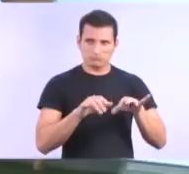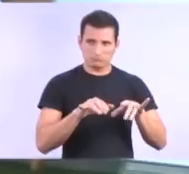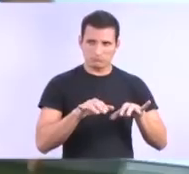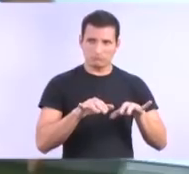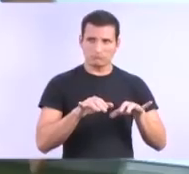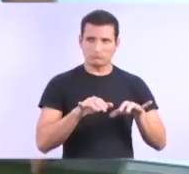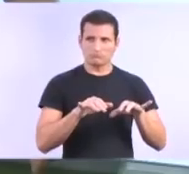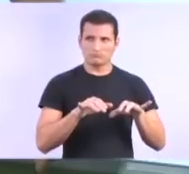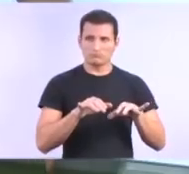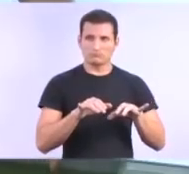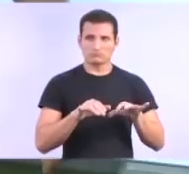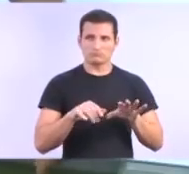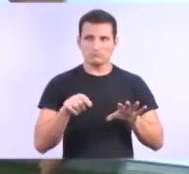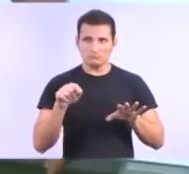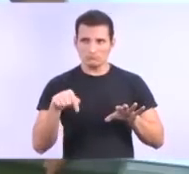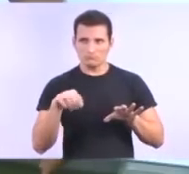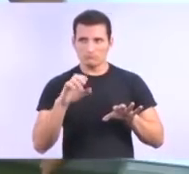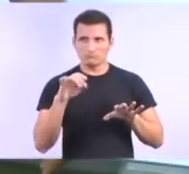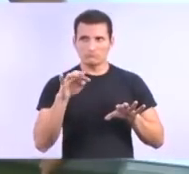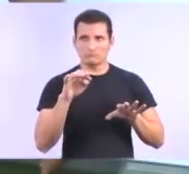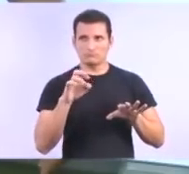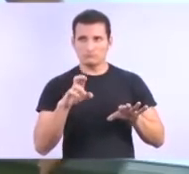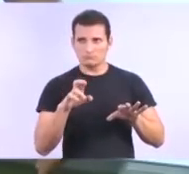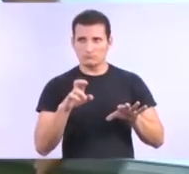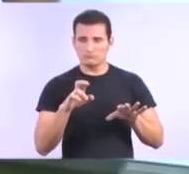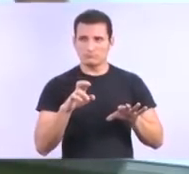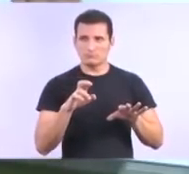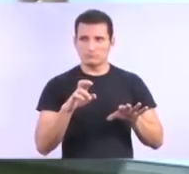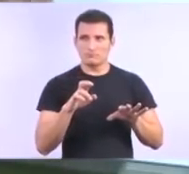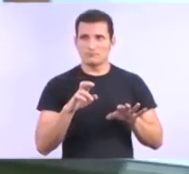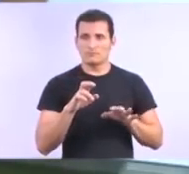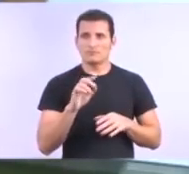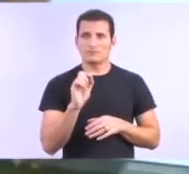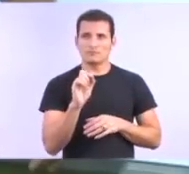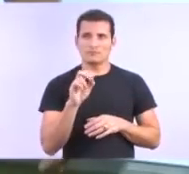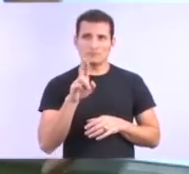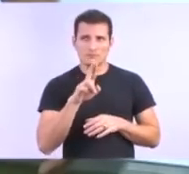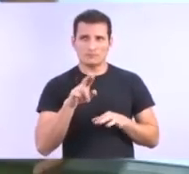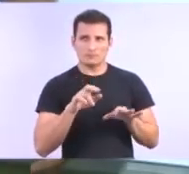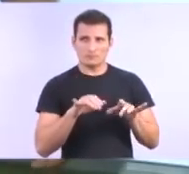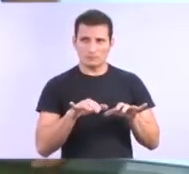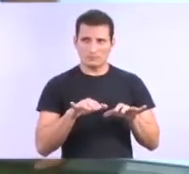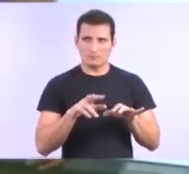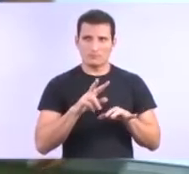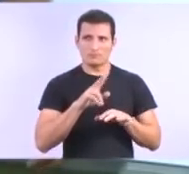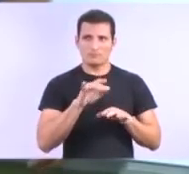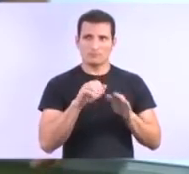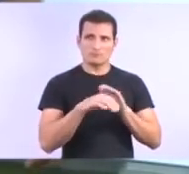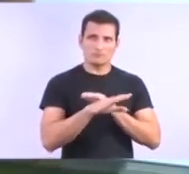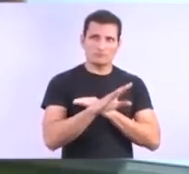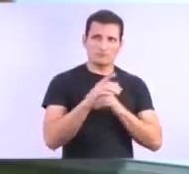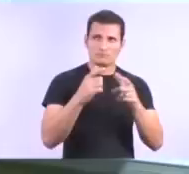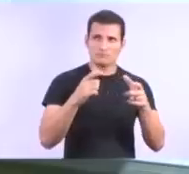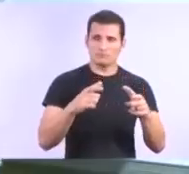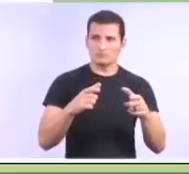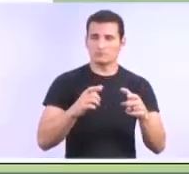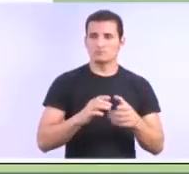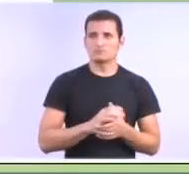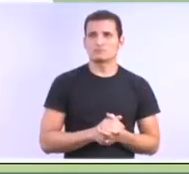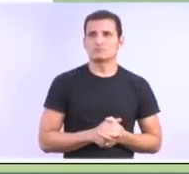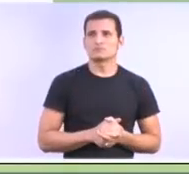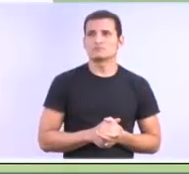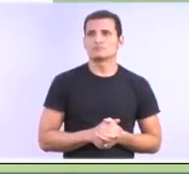receber o Enter, vai buscar aquela string, o que o usuário digitou, e vai armazenar onde? Olha aí onde está o